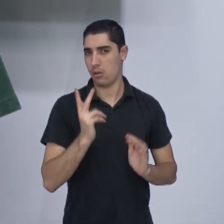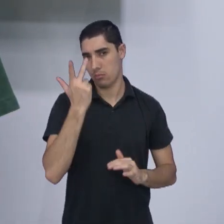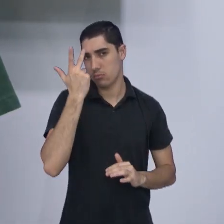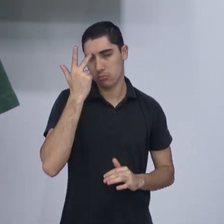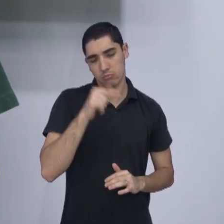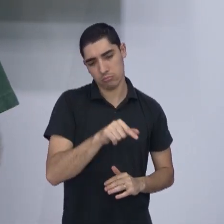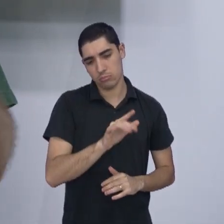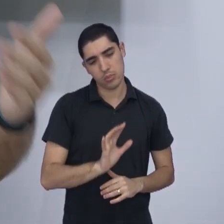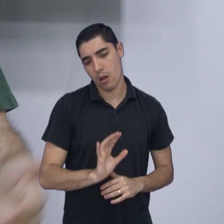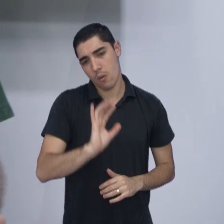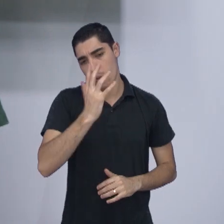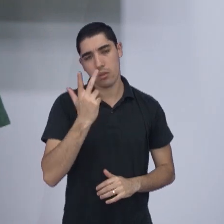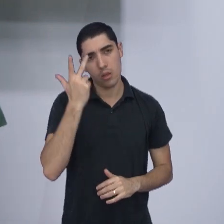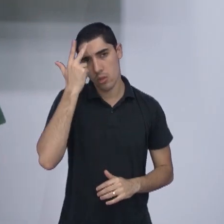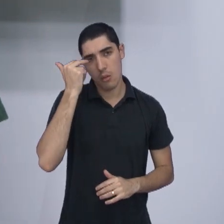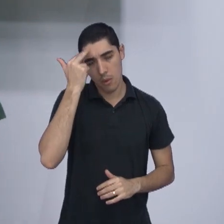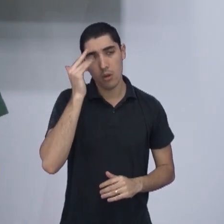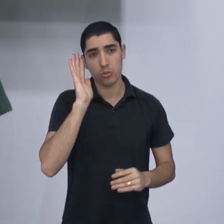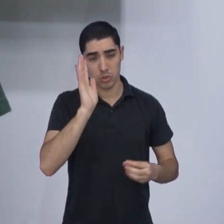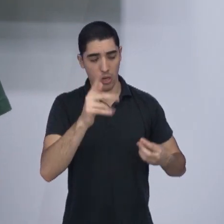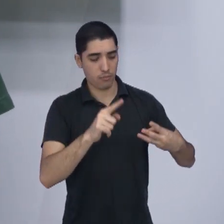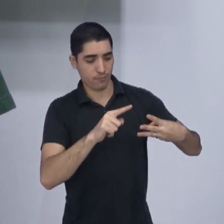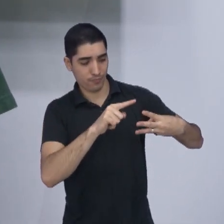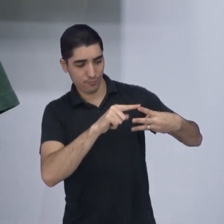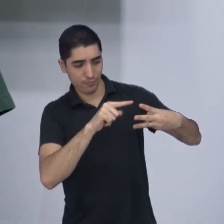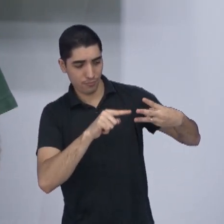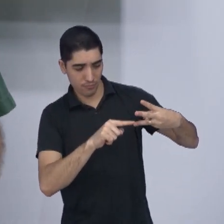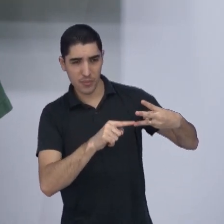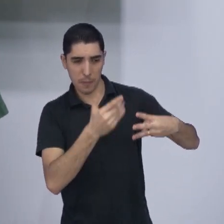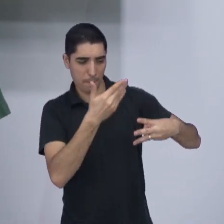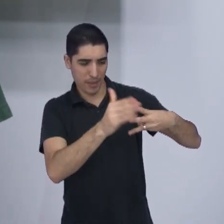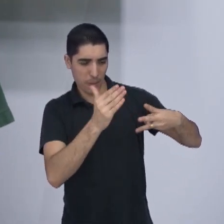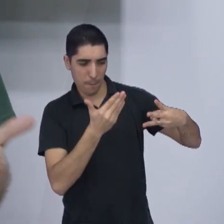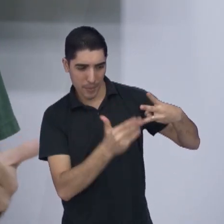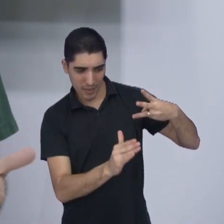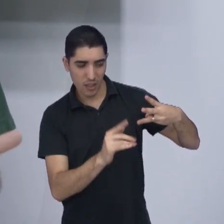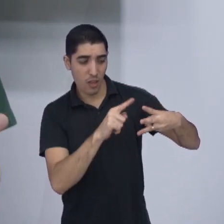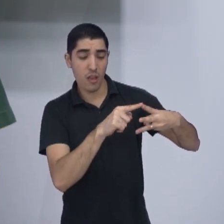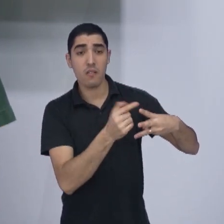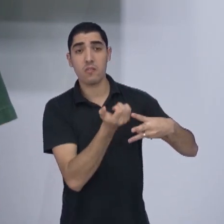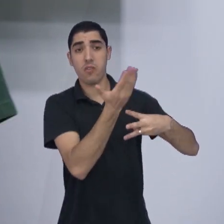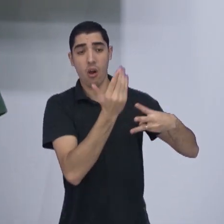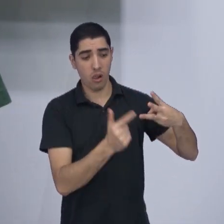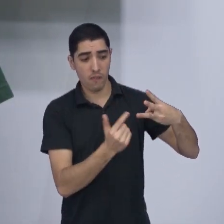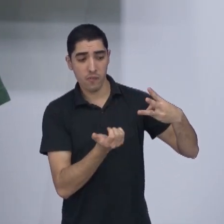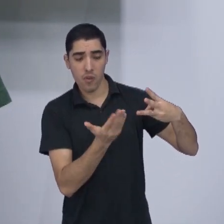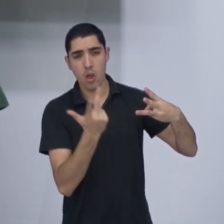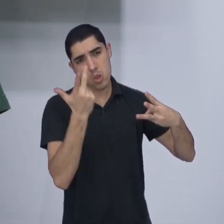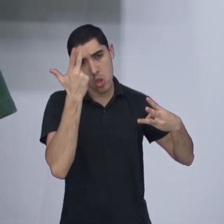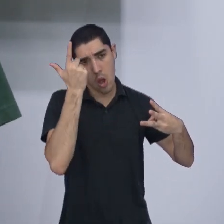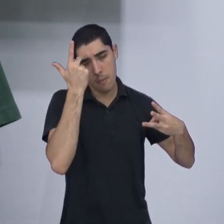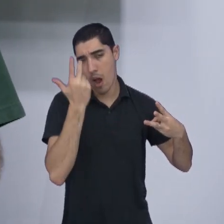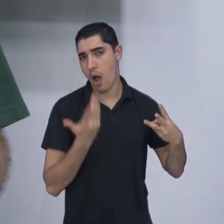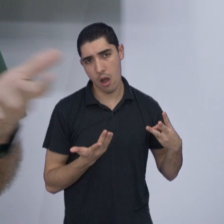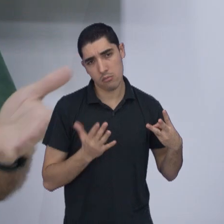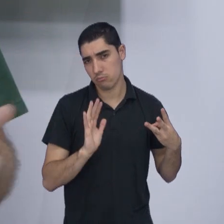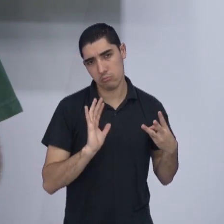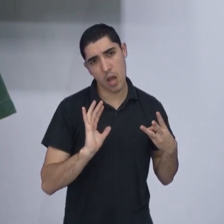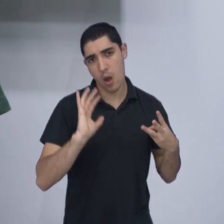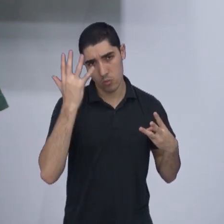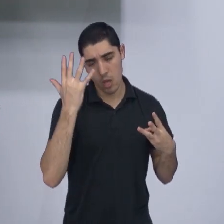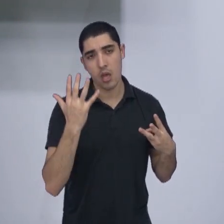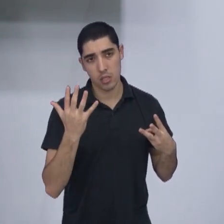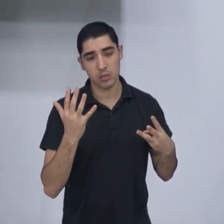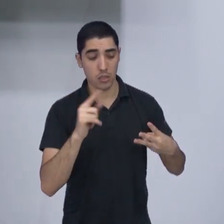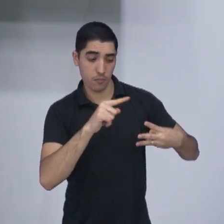derrotas que aconteceram, foram duas derrotas fora de casa, totalmente normais, não posso dizer previsíveis, mas uma delas